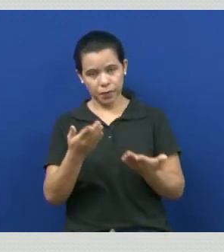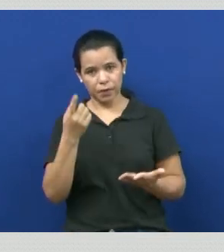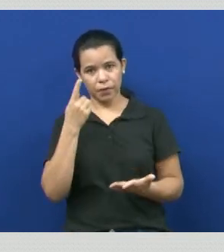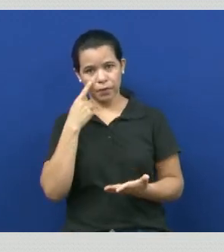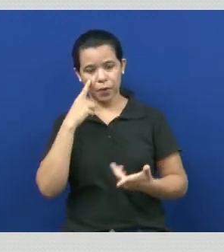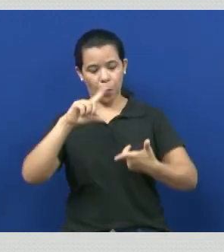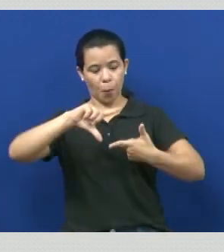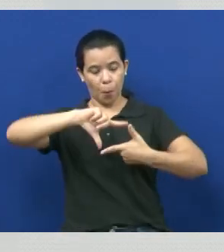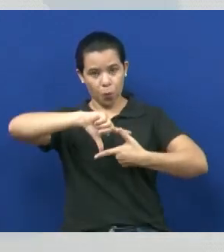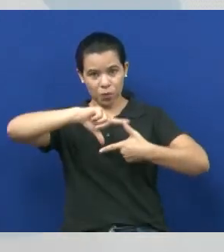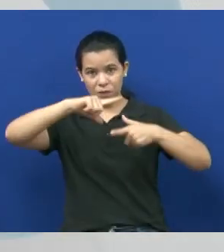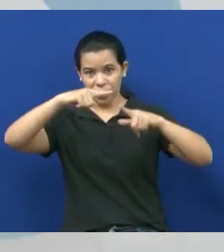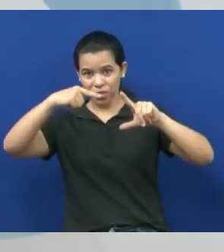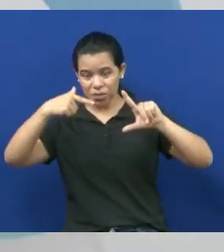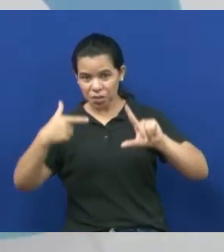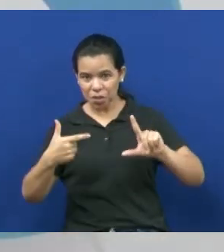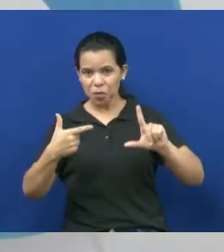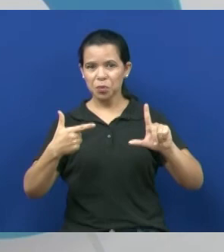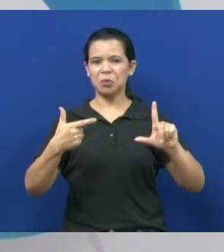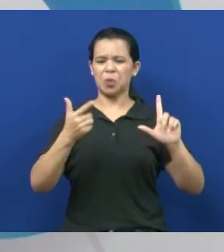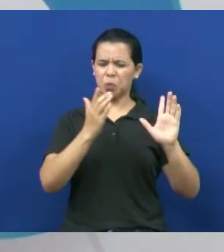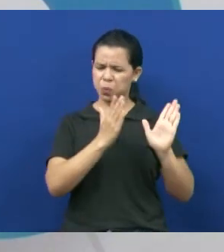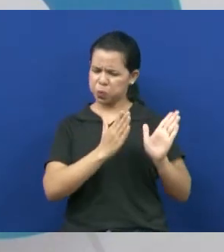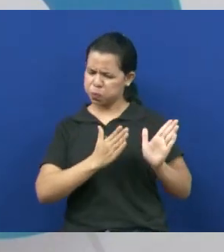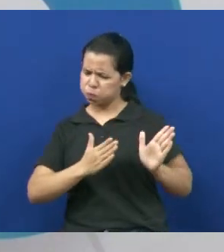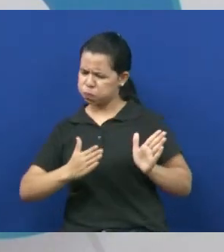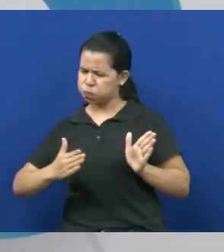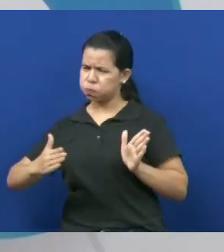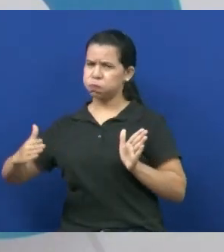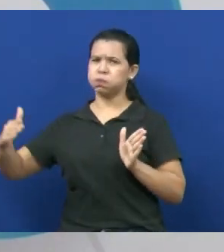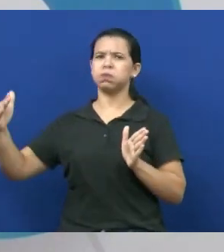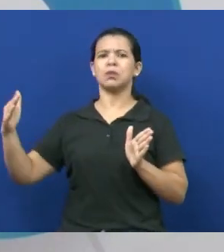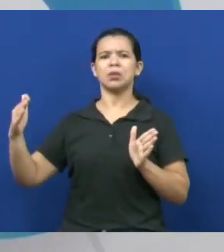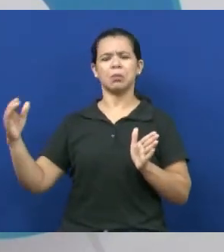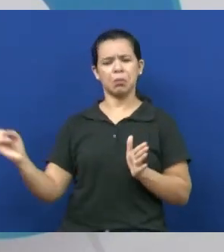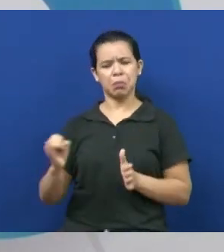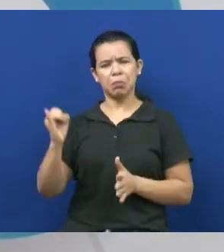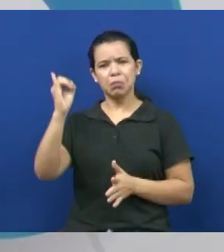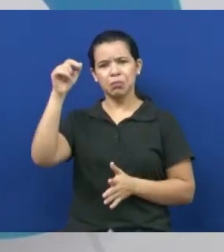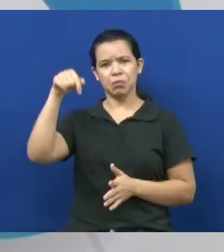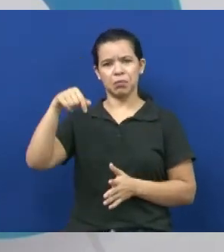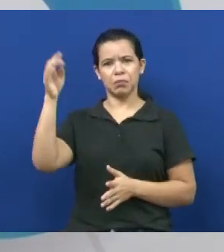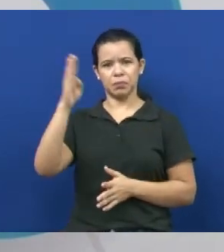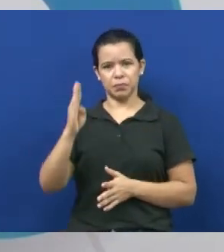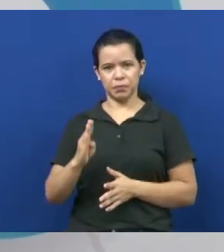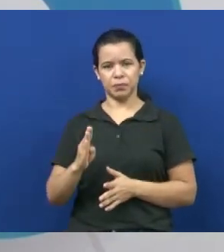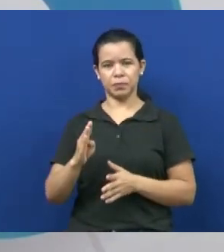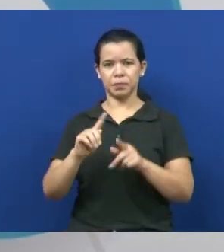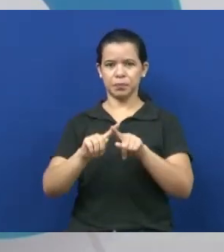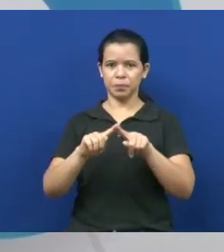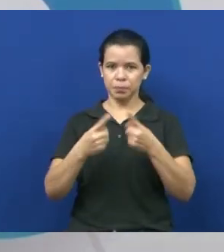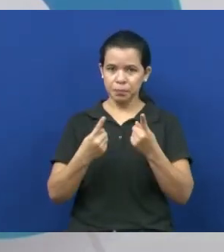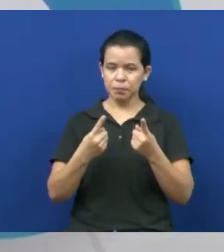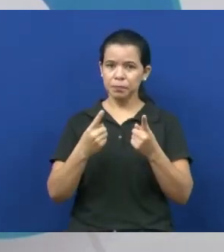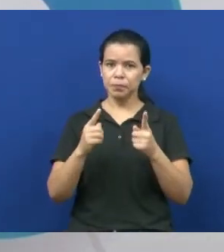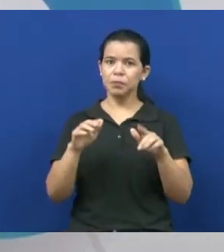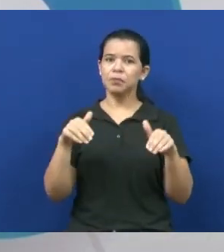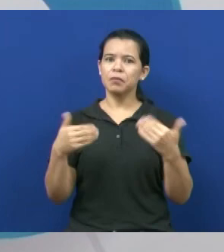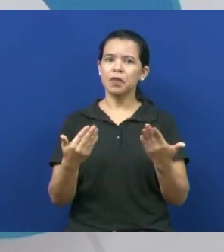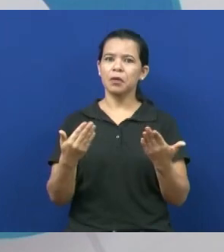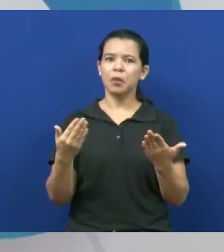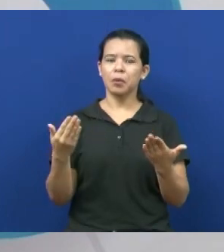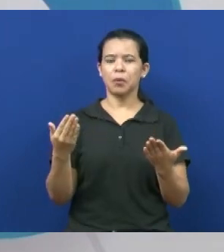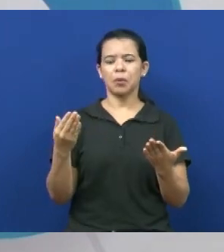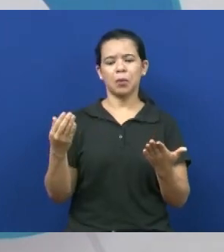mesmo, longo, né, e bastante representativo aqui no Brasil. Bom, mas quais são os principais